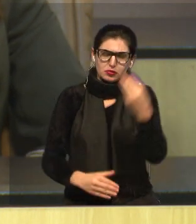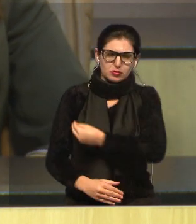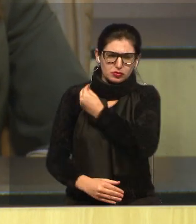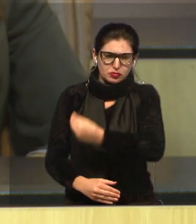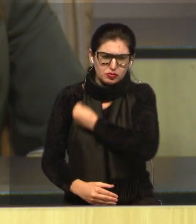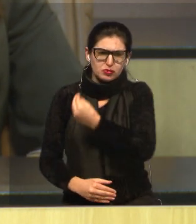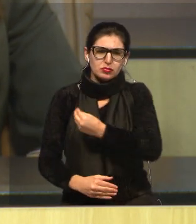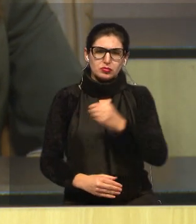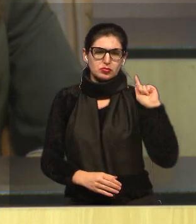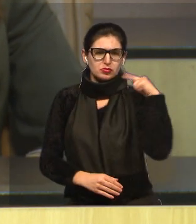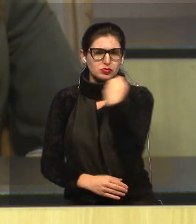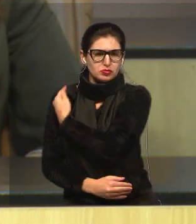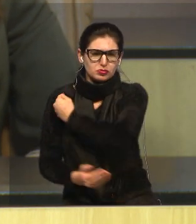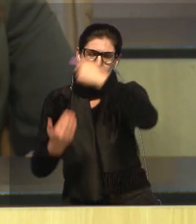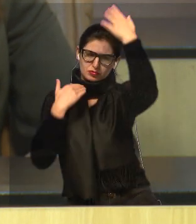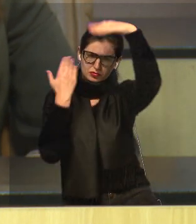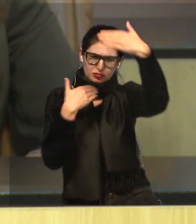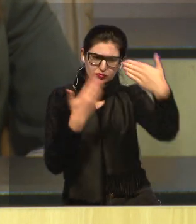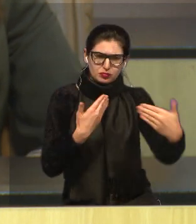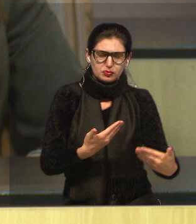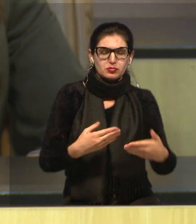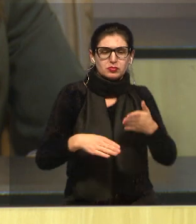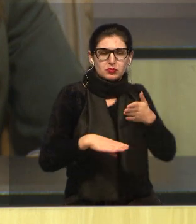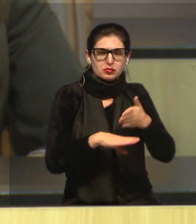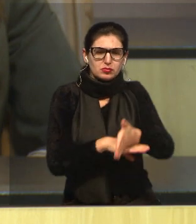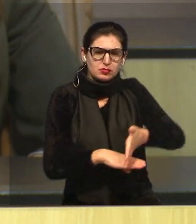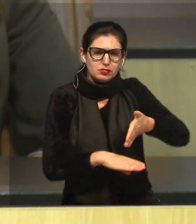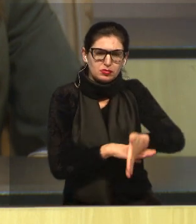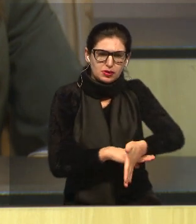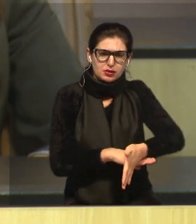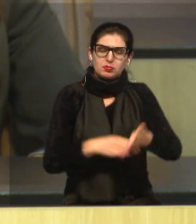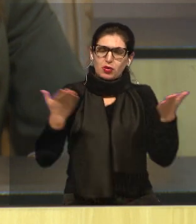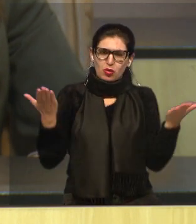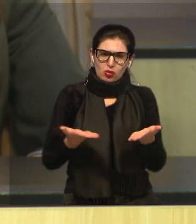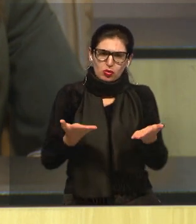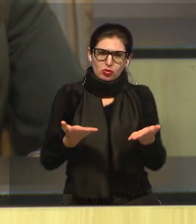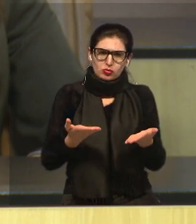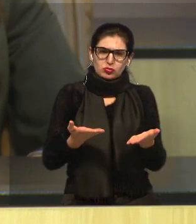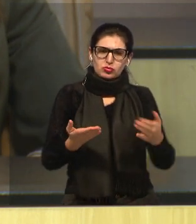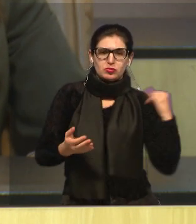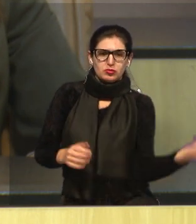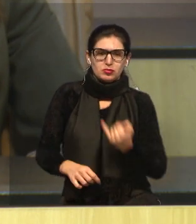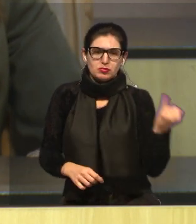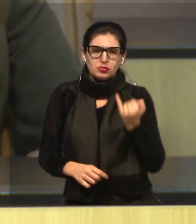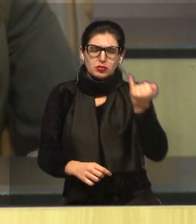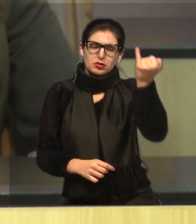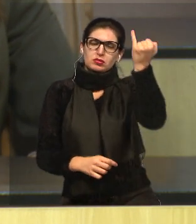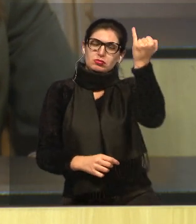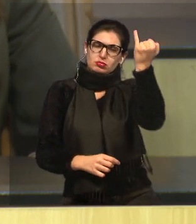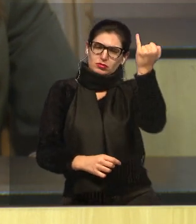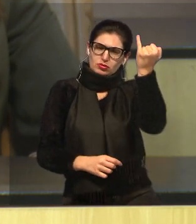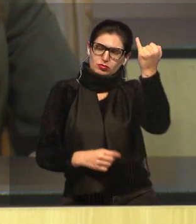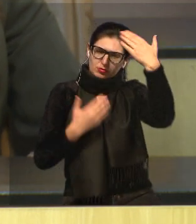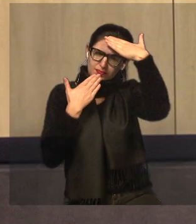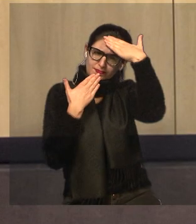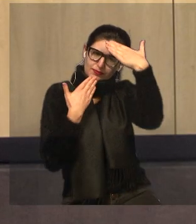honrados, nós do CMDCA, em participar desse momento tão importante. Muito obrigada.